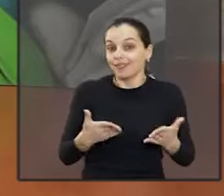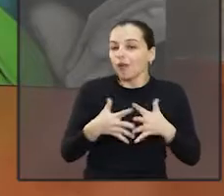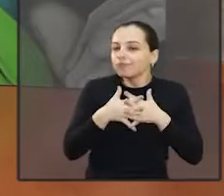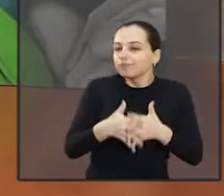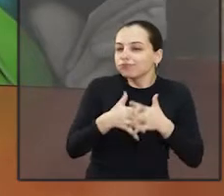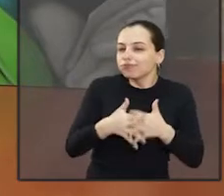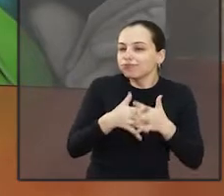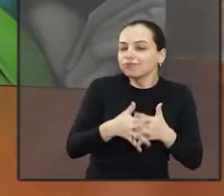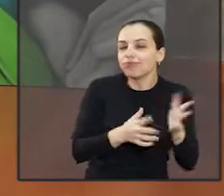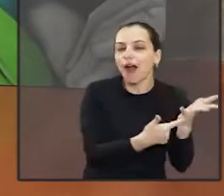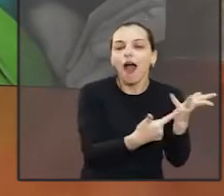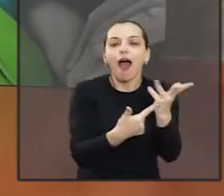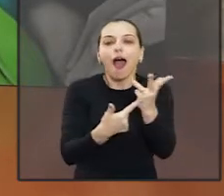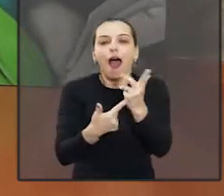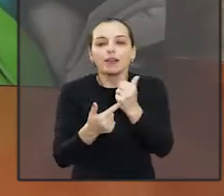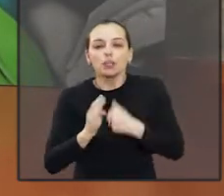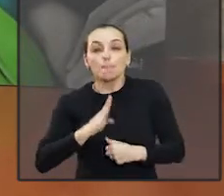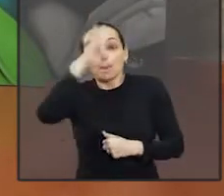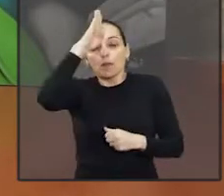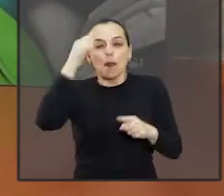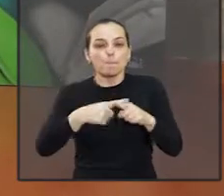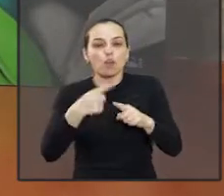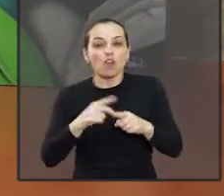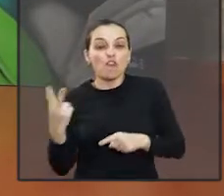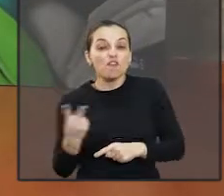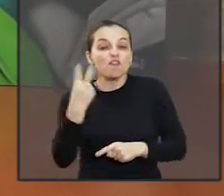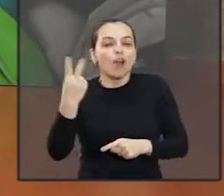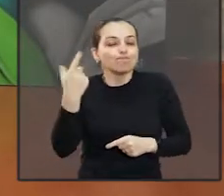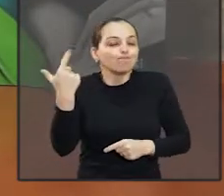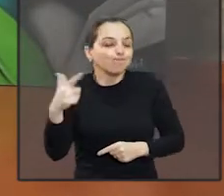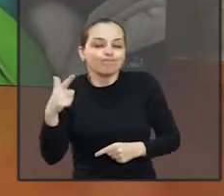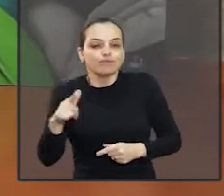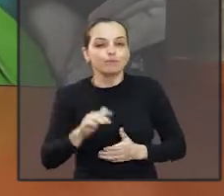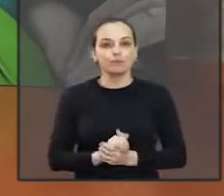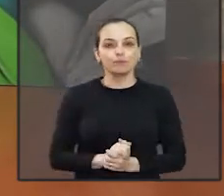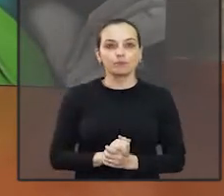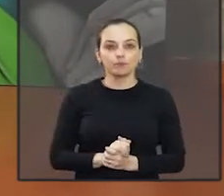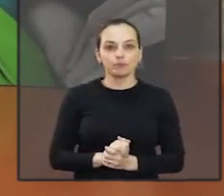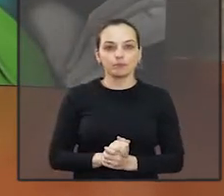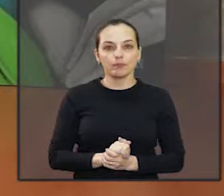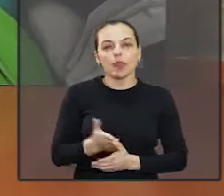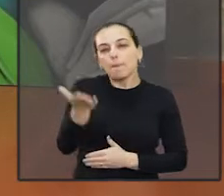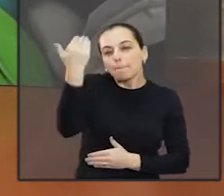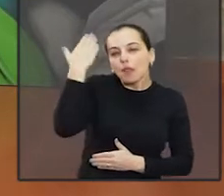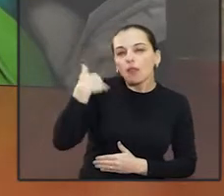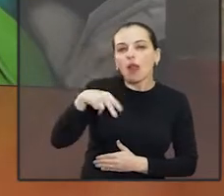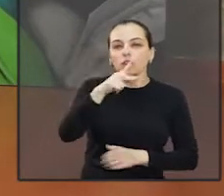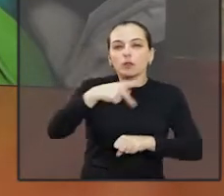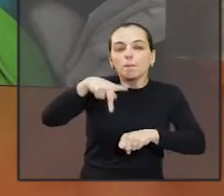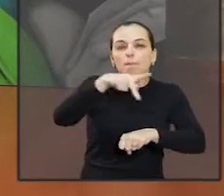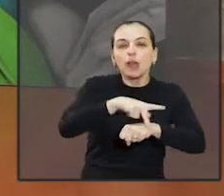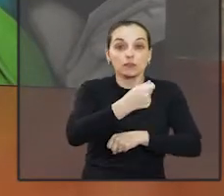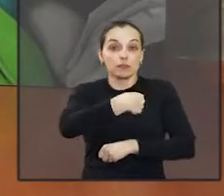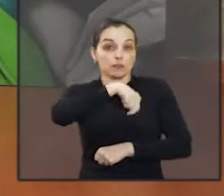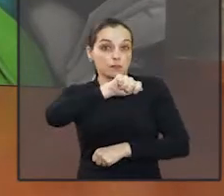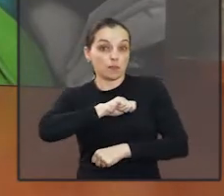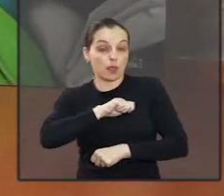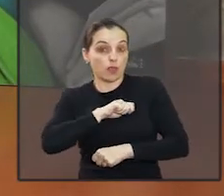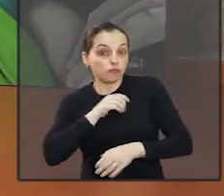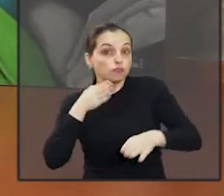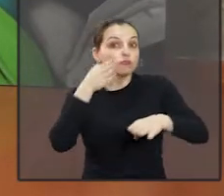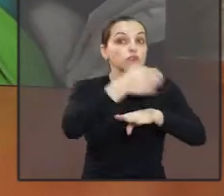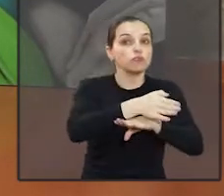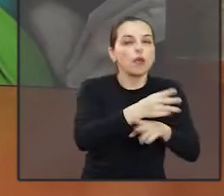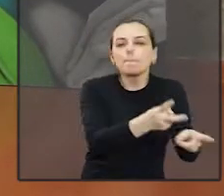embaçado. Agora, na arte, é ainda mais embaçado porque é um negócio que não é tão valorizado no Brasil. E uma coisa interessante, por